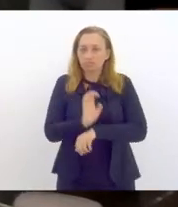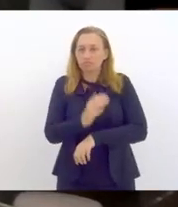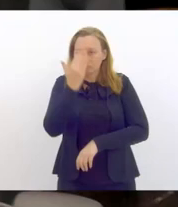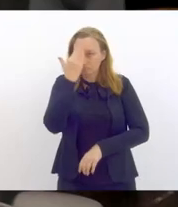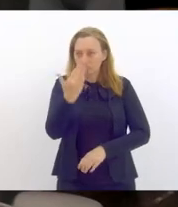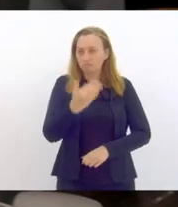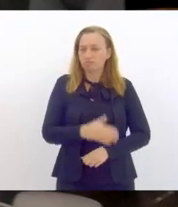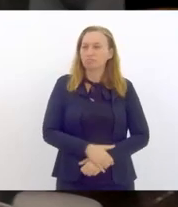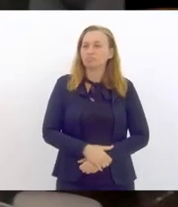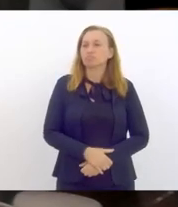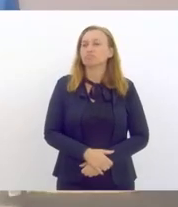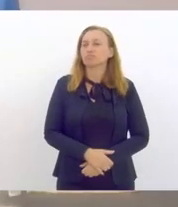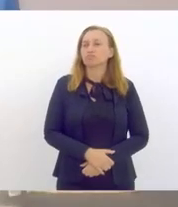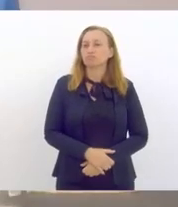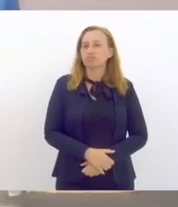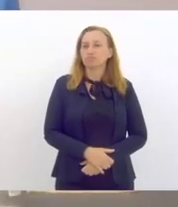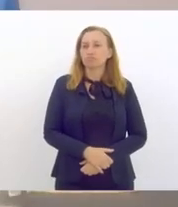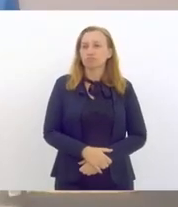obrigado